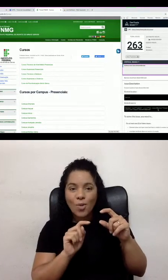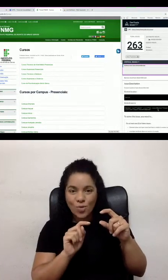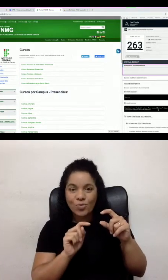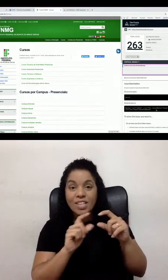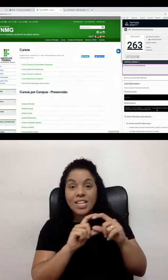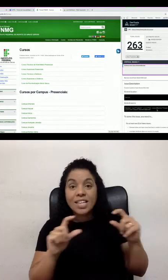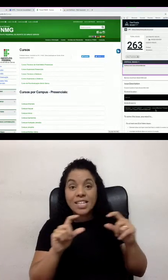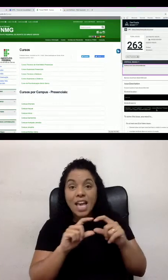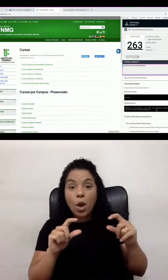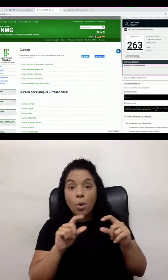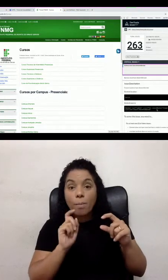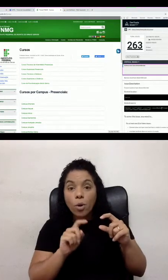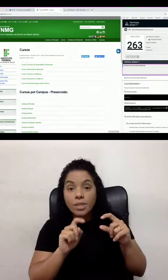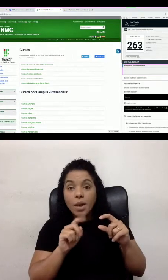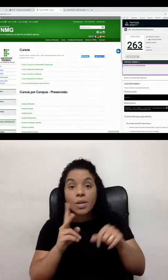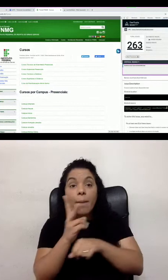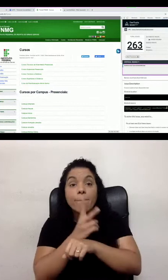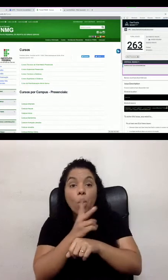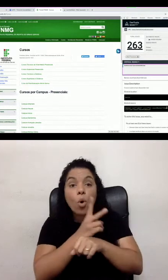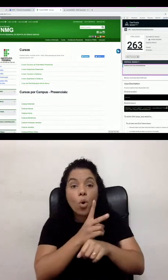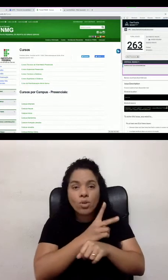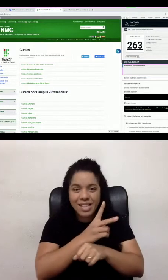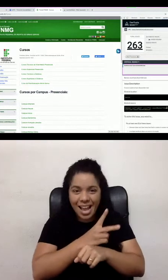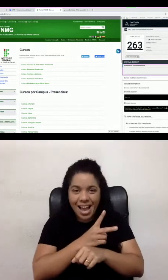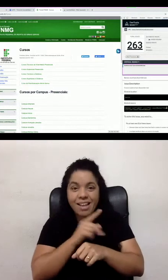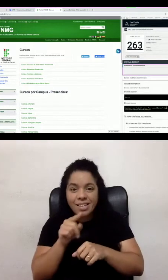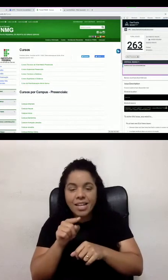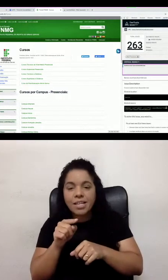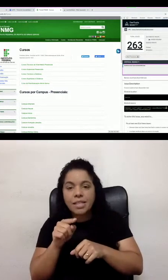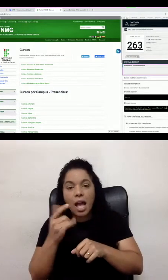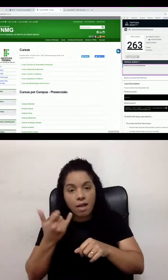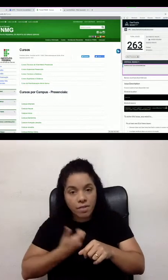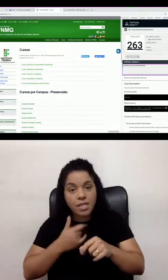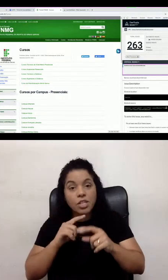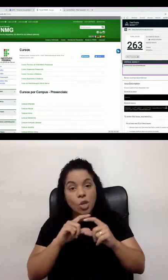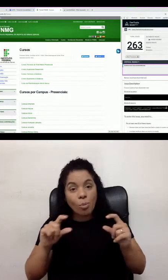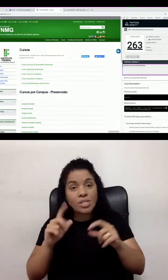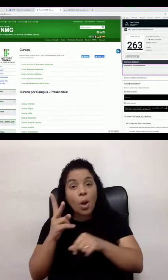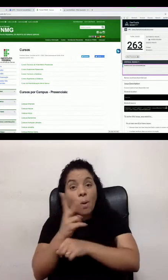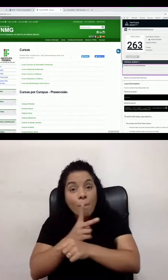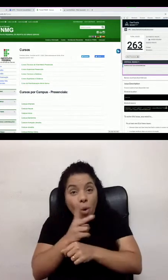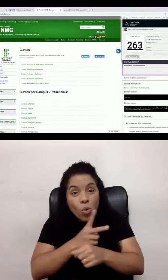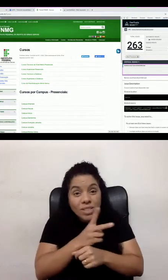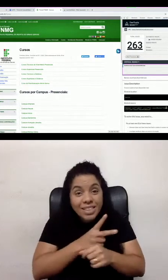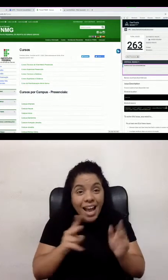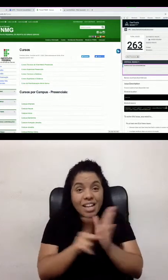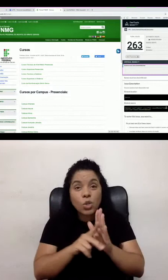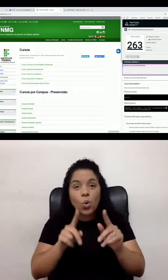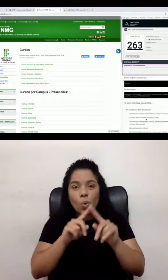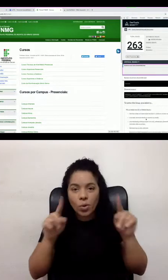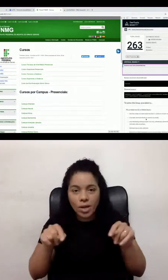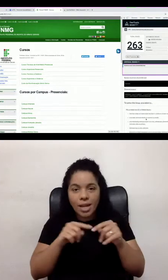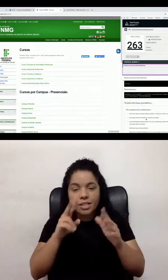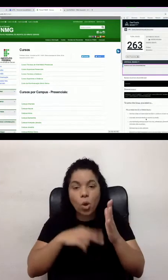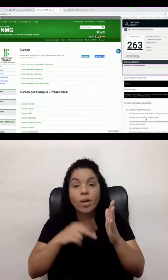botão search, procurar, né? O botão buscar. Ele está falando, o botão buscar do leitor de tela, e aqui ele está